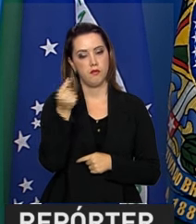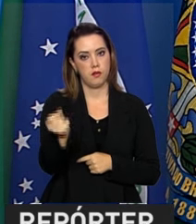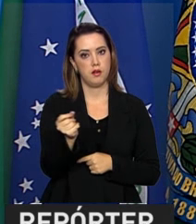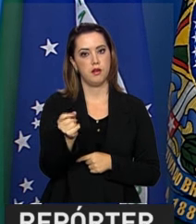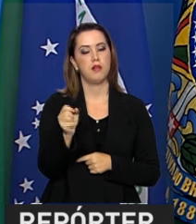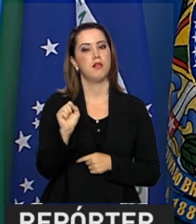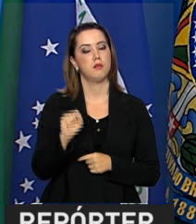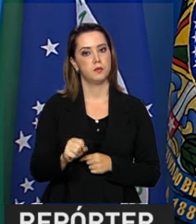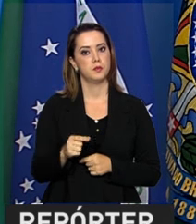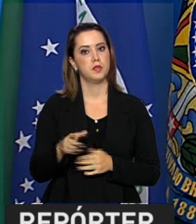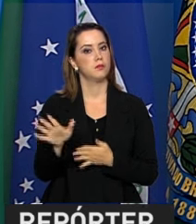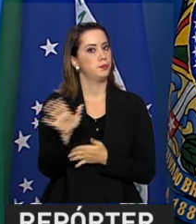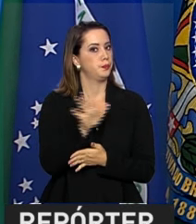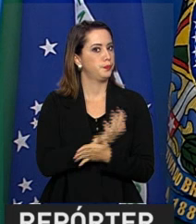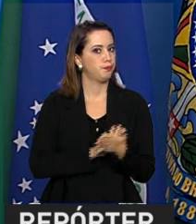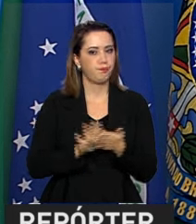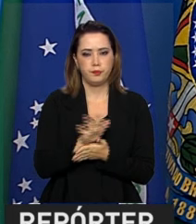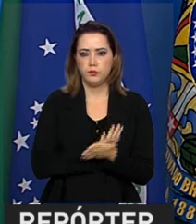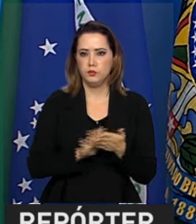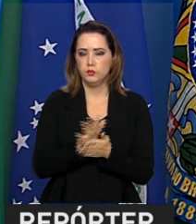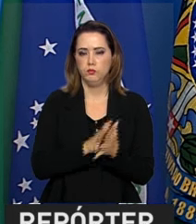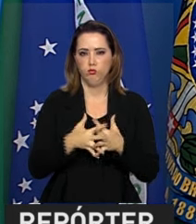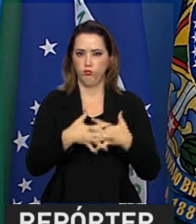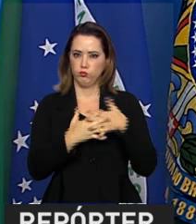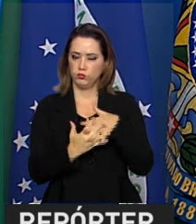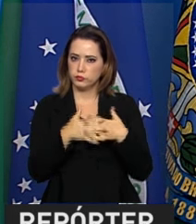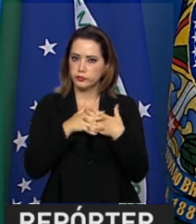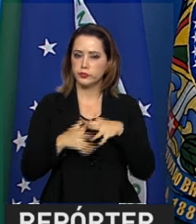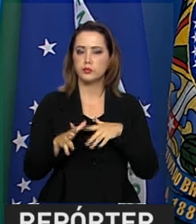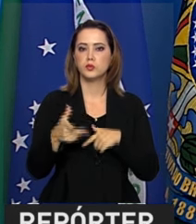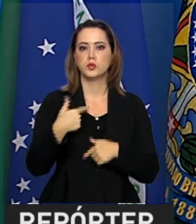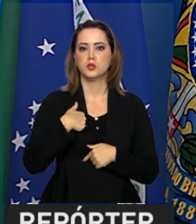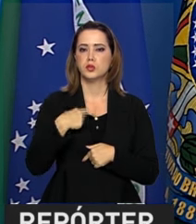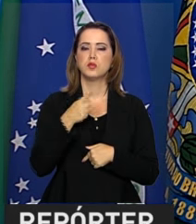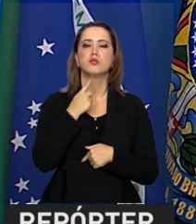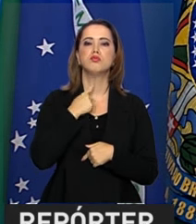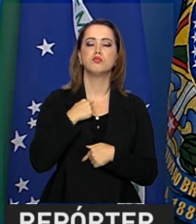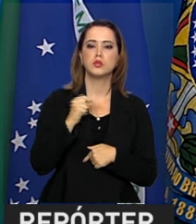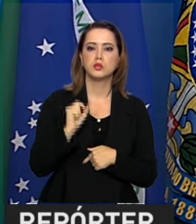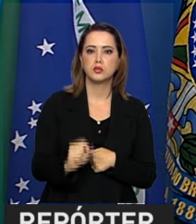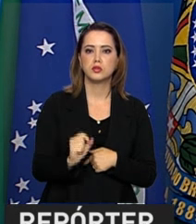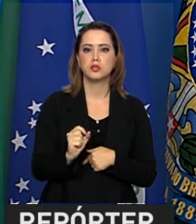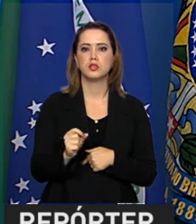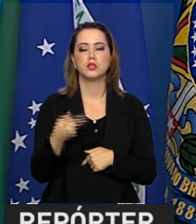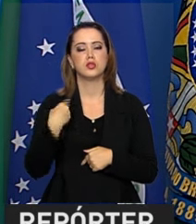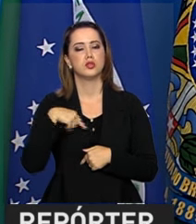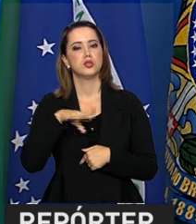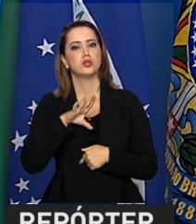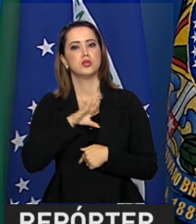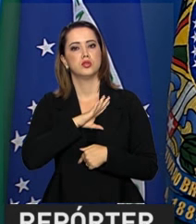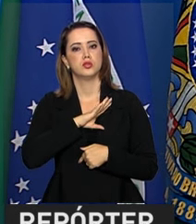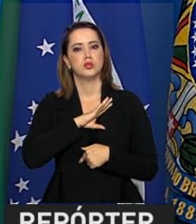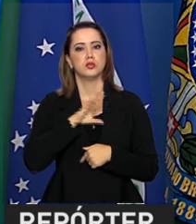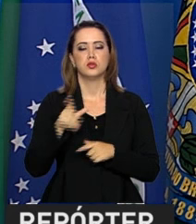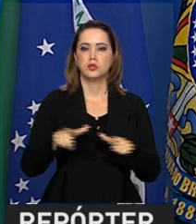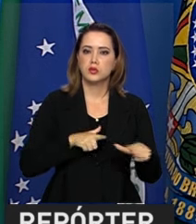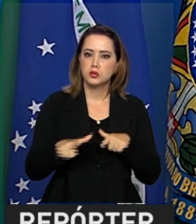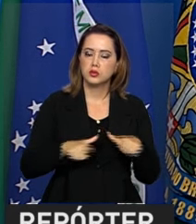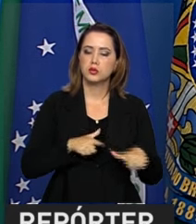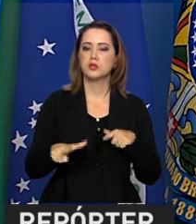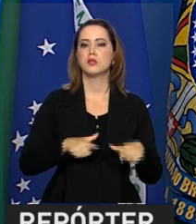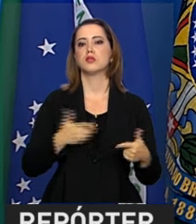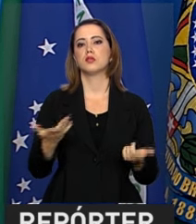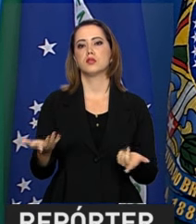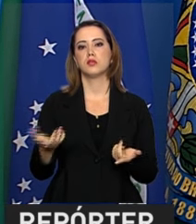e bom som, nada embaraçará o nosso desejo, a nossa missão, a nossa